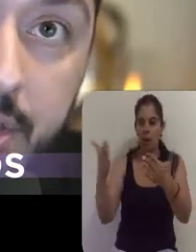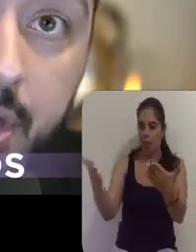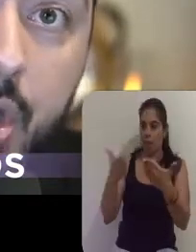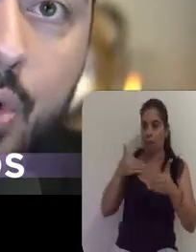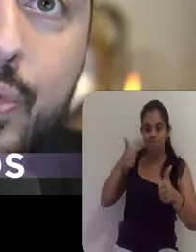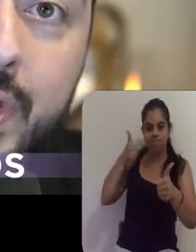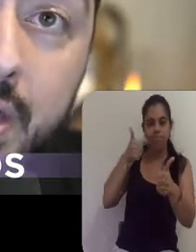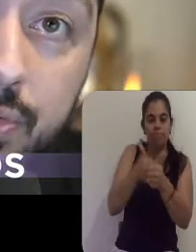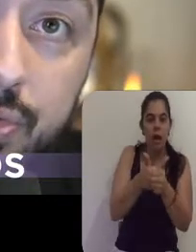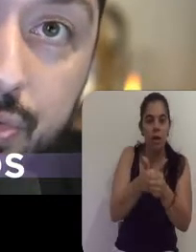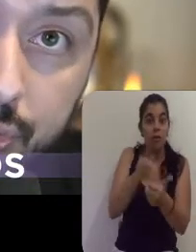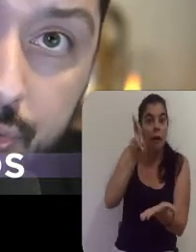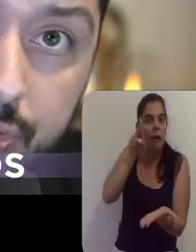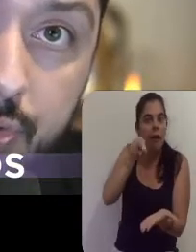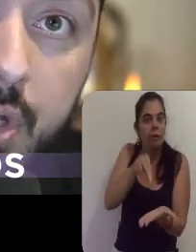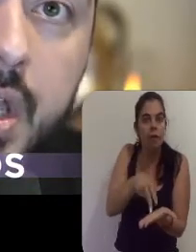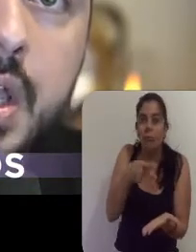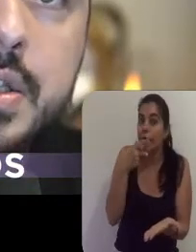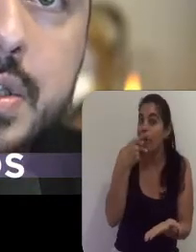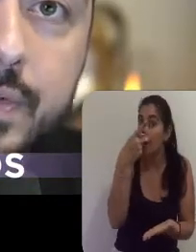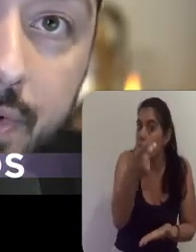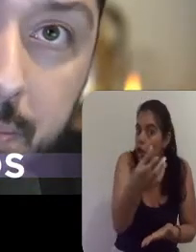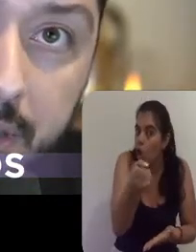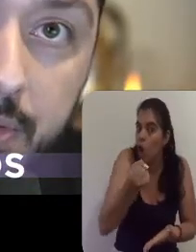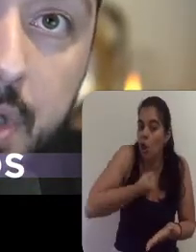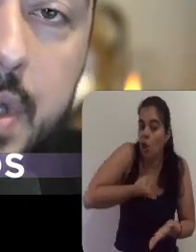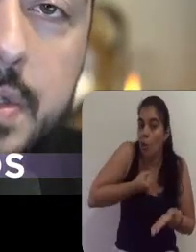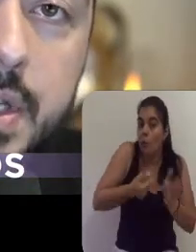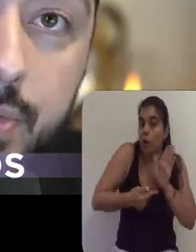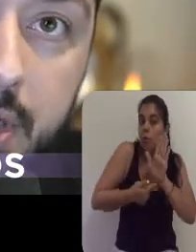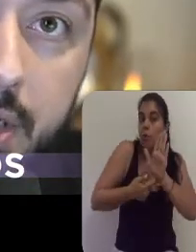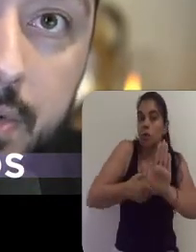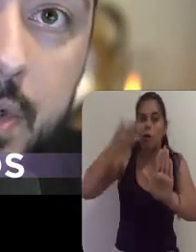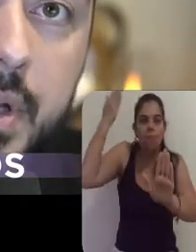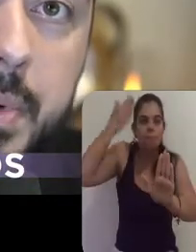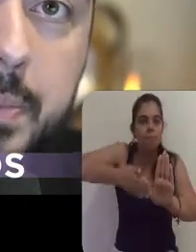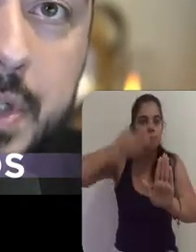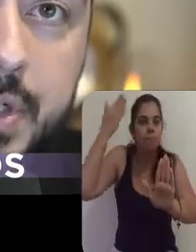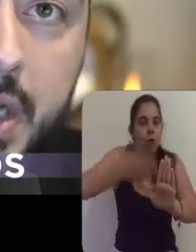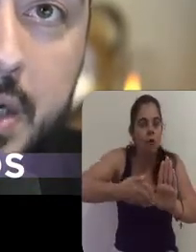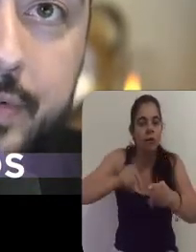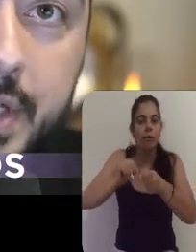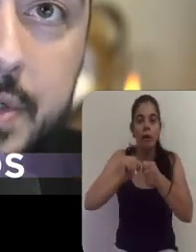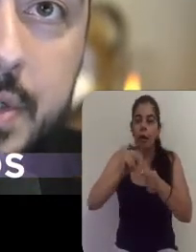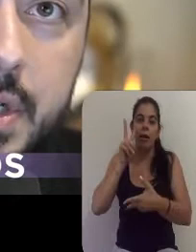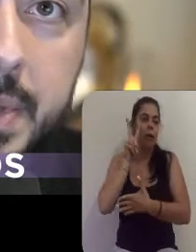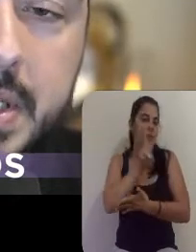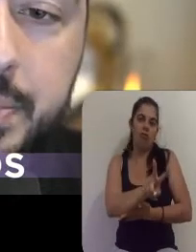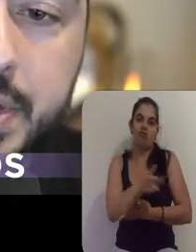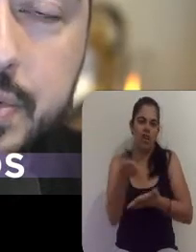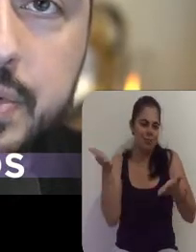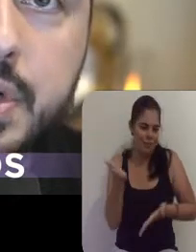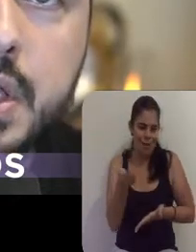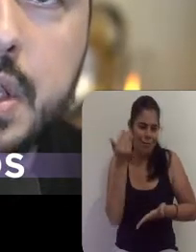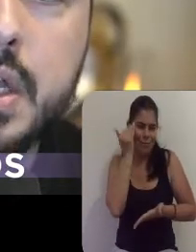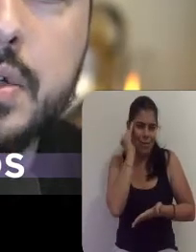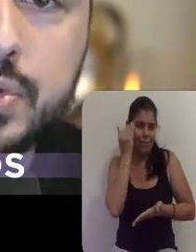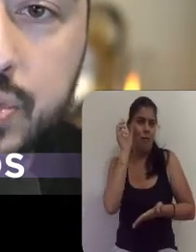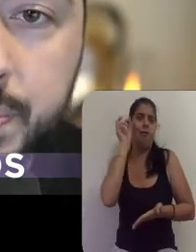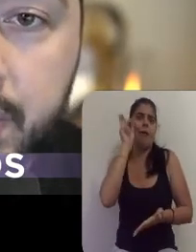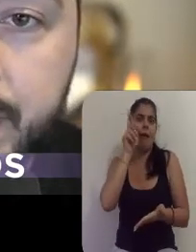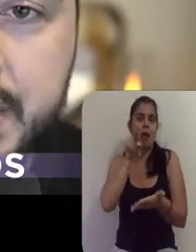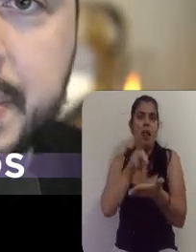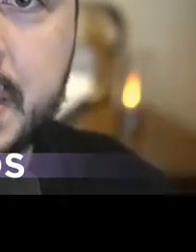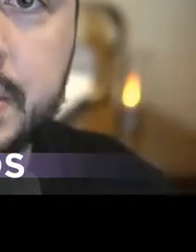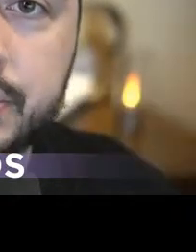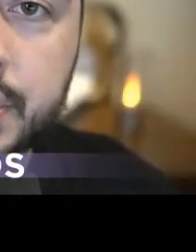coletivamente, confiando uns nos outros, se informando, se cuidando, para poder chegar lá na frente e passar por isso. Tá? Então